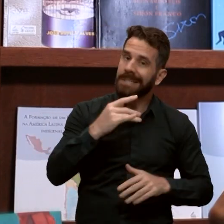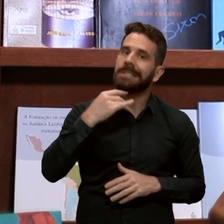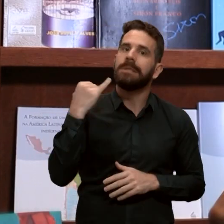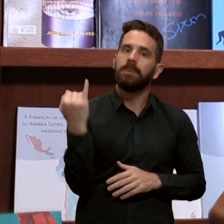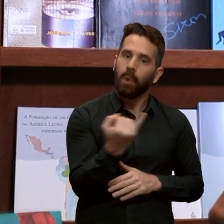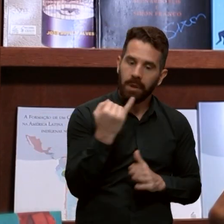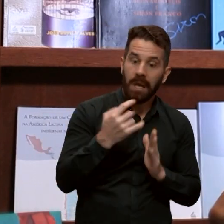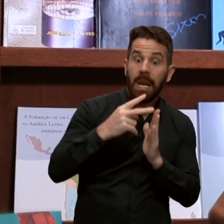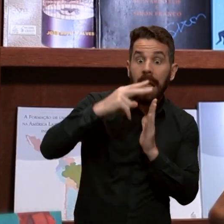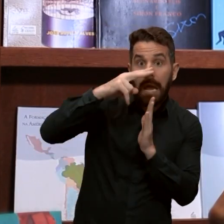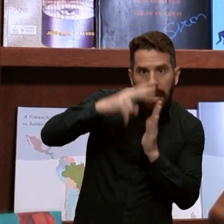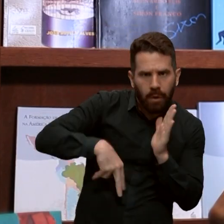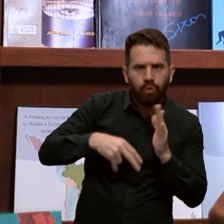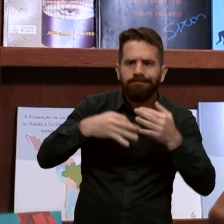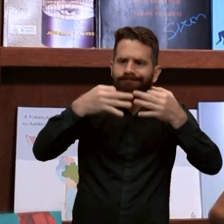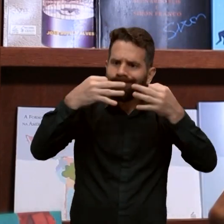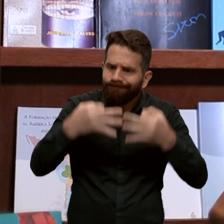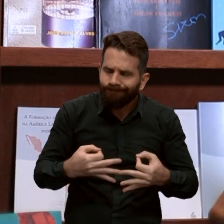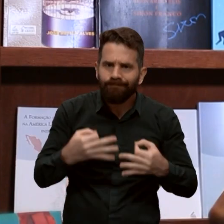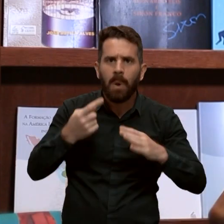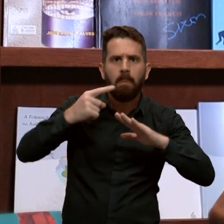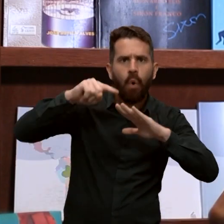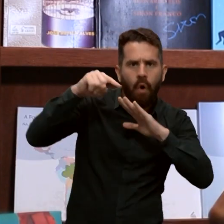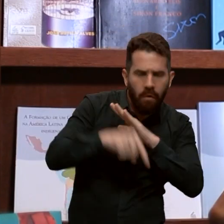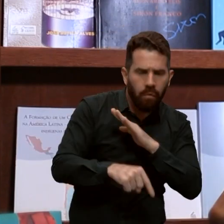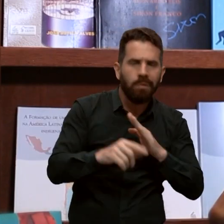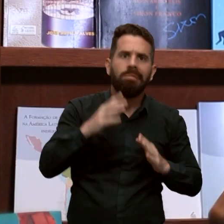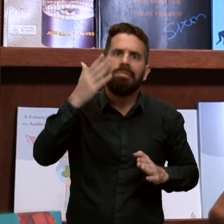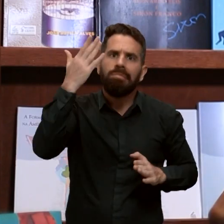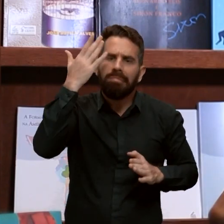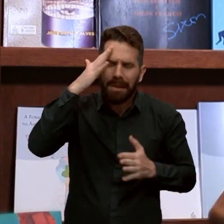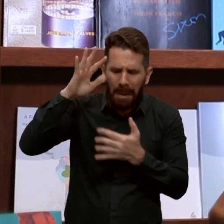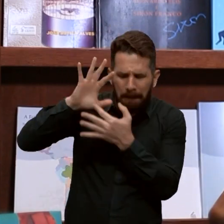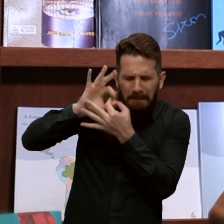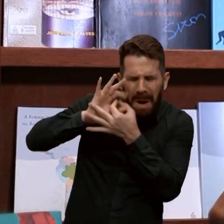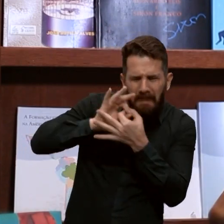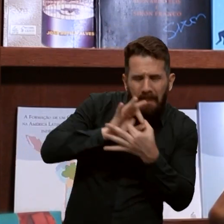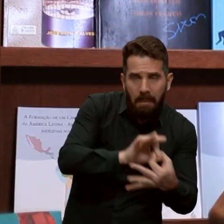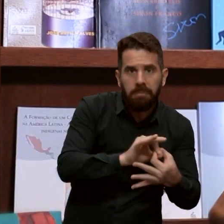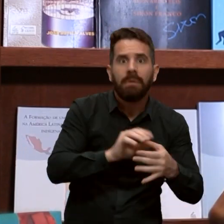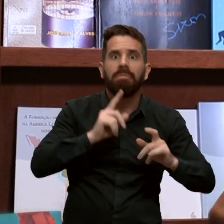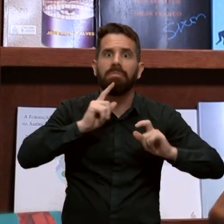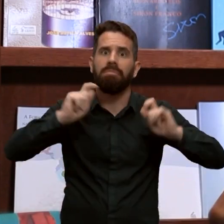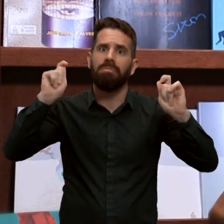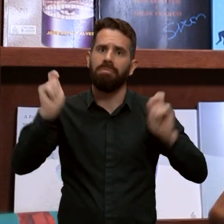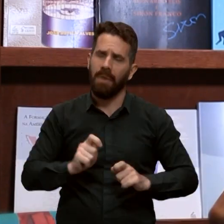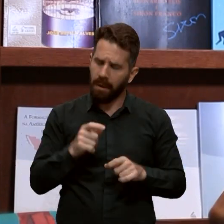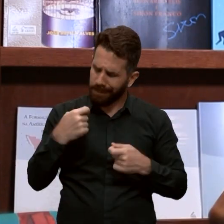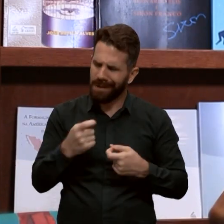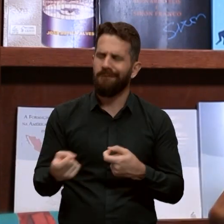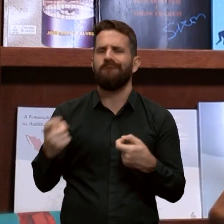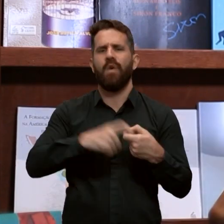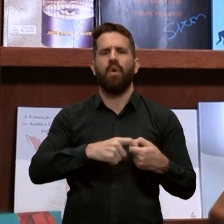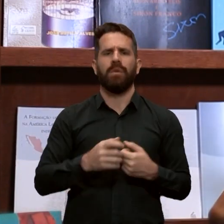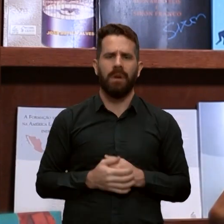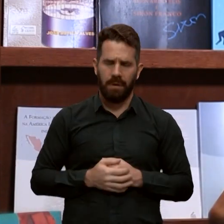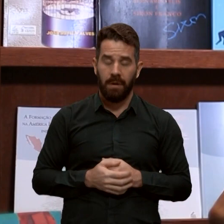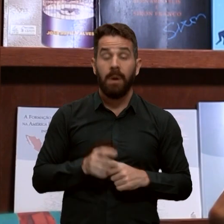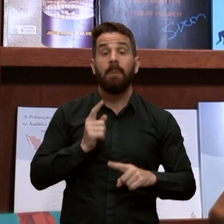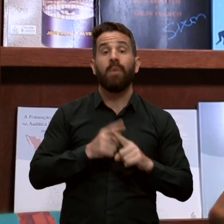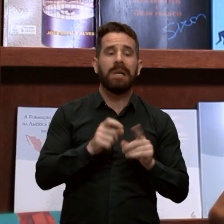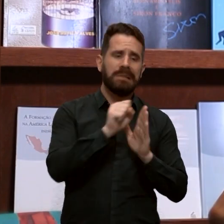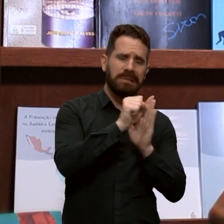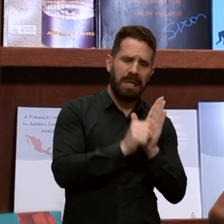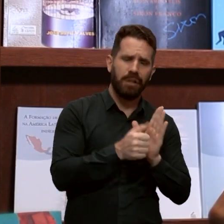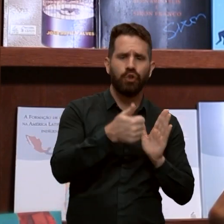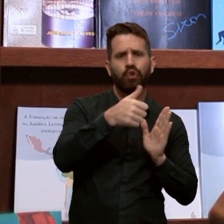leitura em profundidade ela seja resgatada, ou seja, essa leitura intensiva, porque desde o século XVIII,